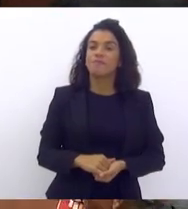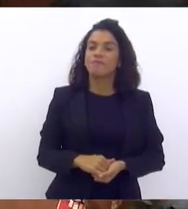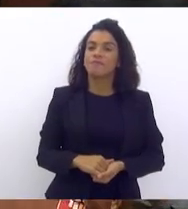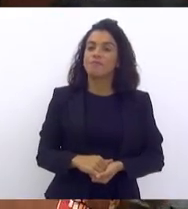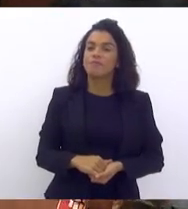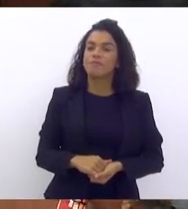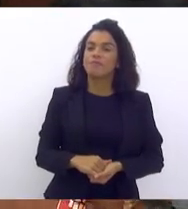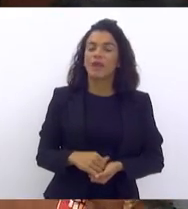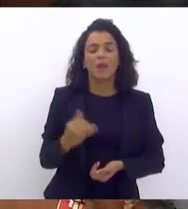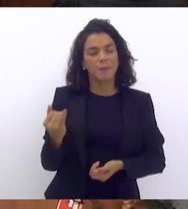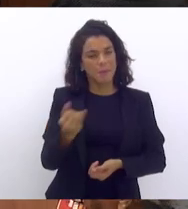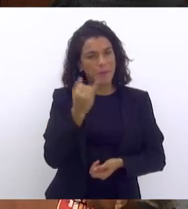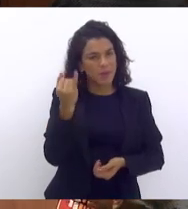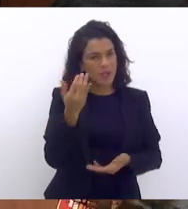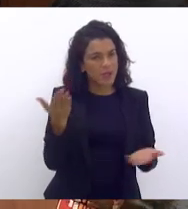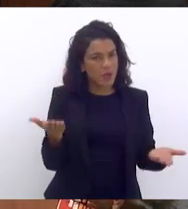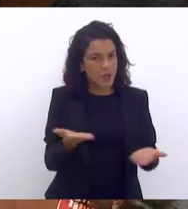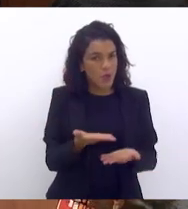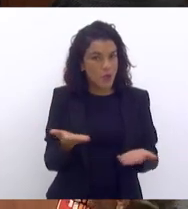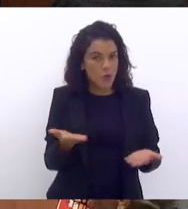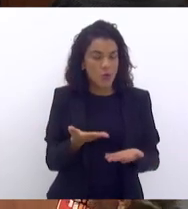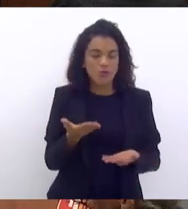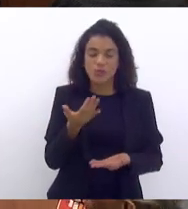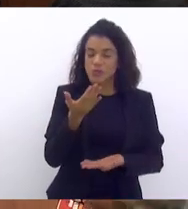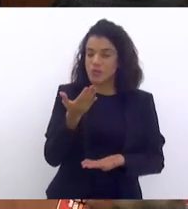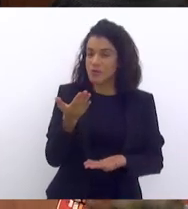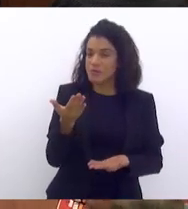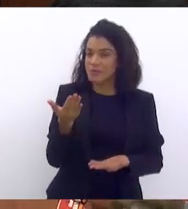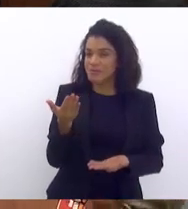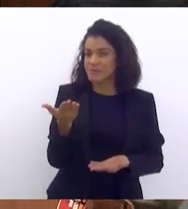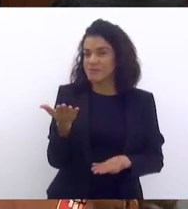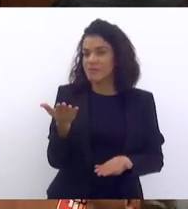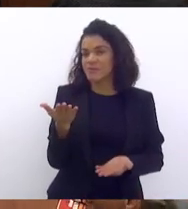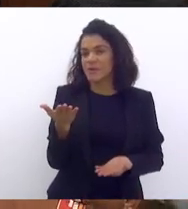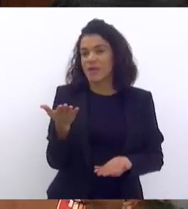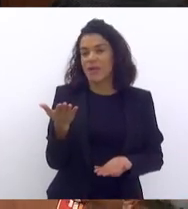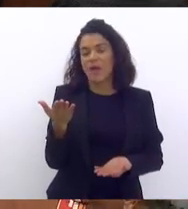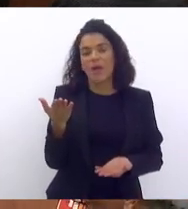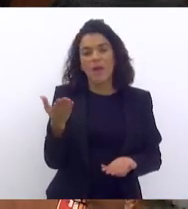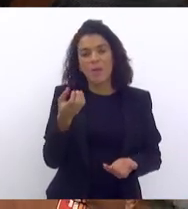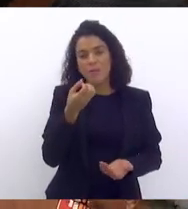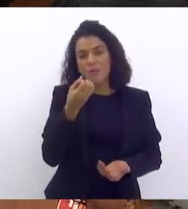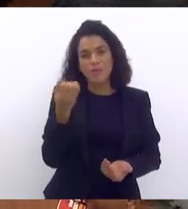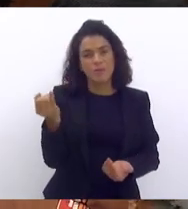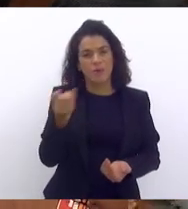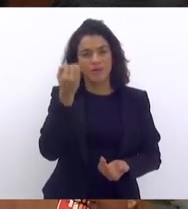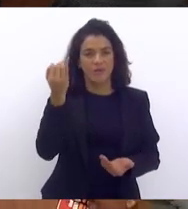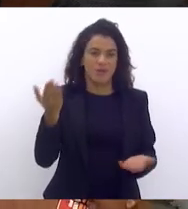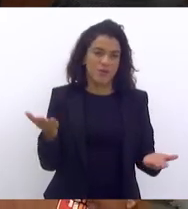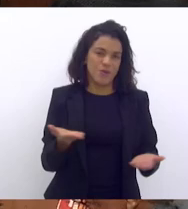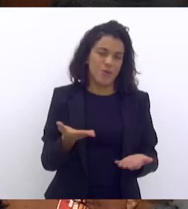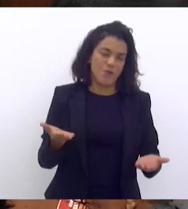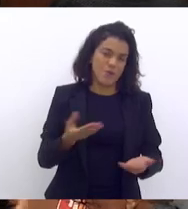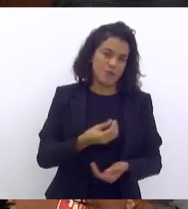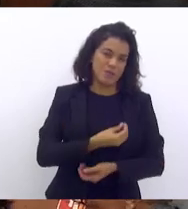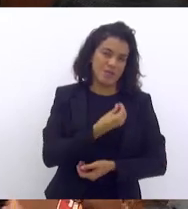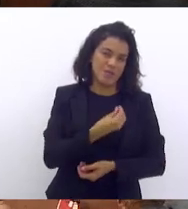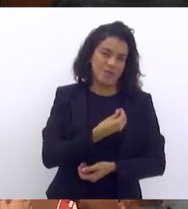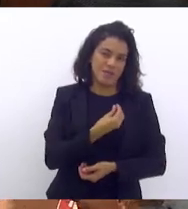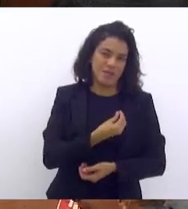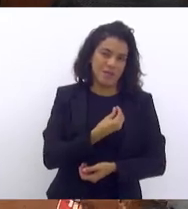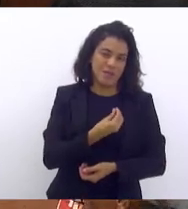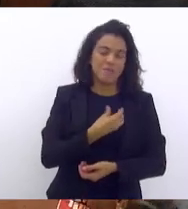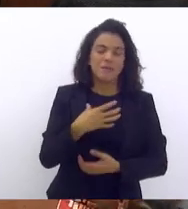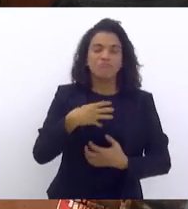É muito importante estar aqui nessa noite aqui, desculpa, a noite, não estou até me adiantando, nessa manhã aqui, para sentir, sabe,